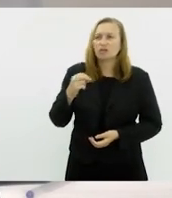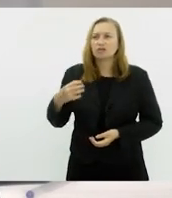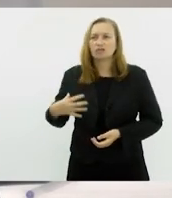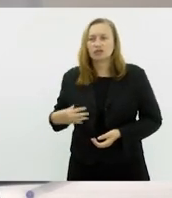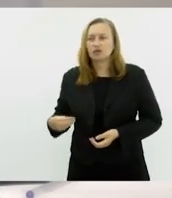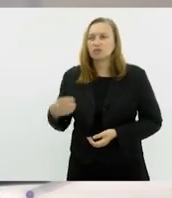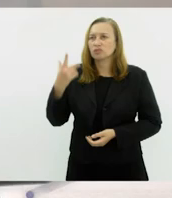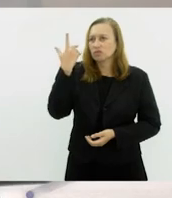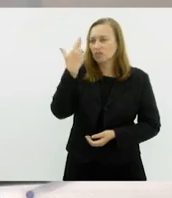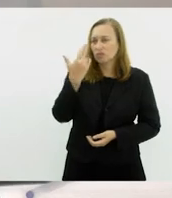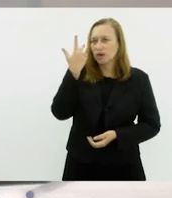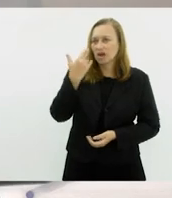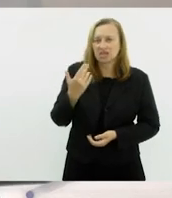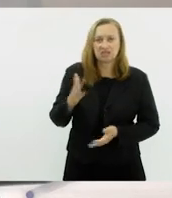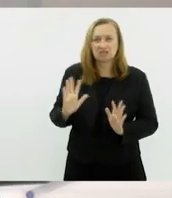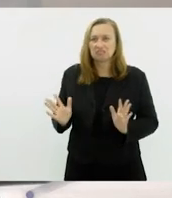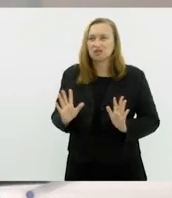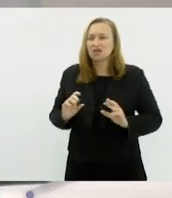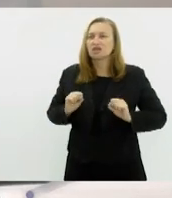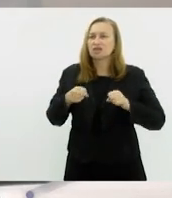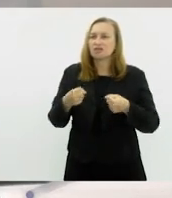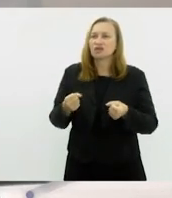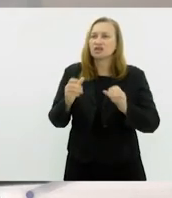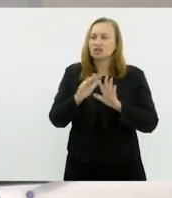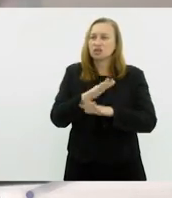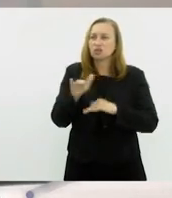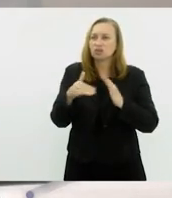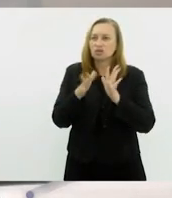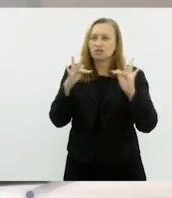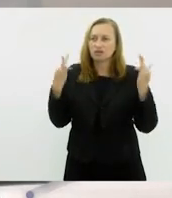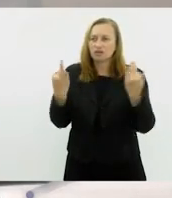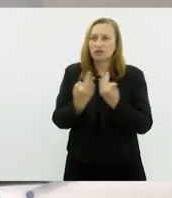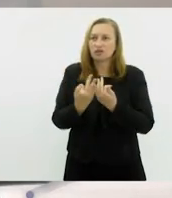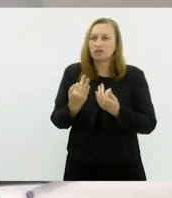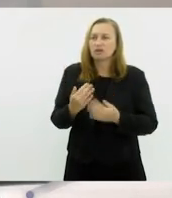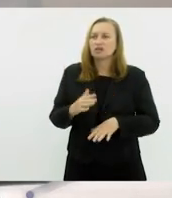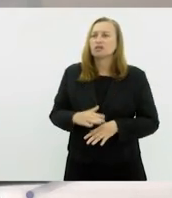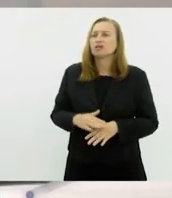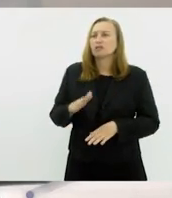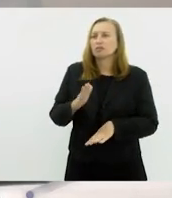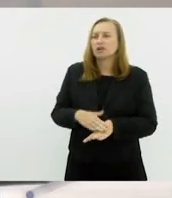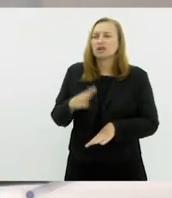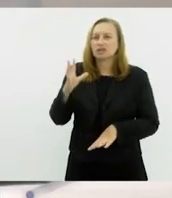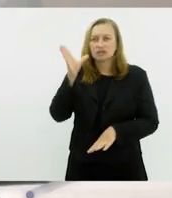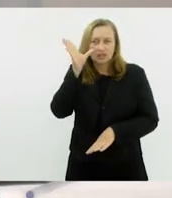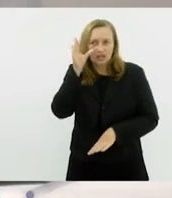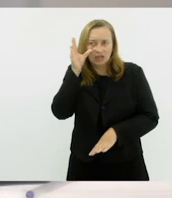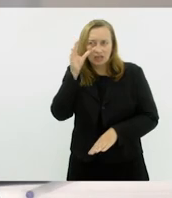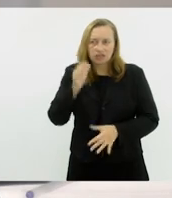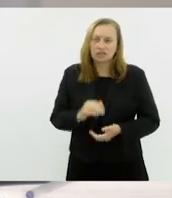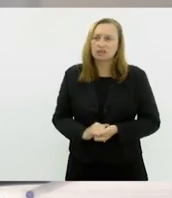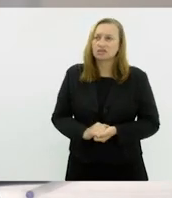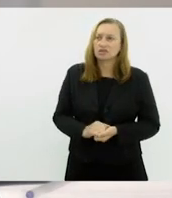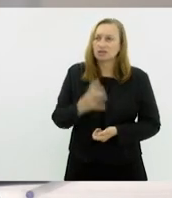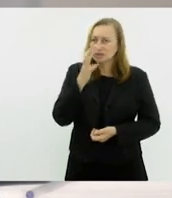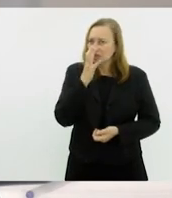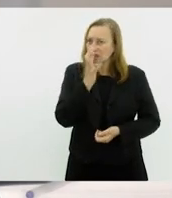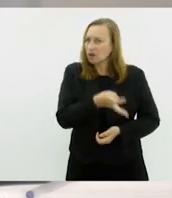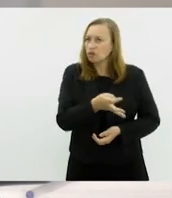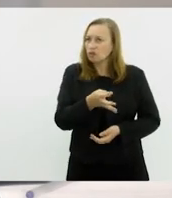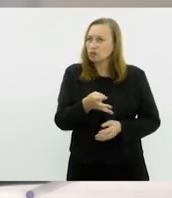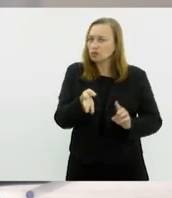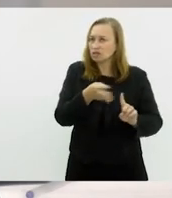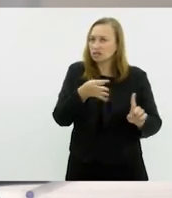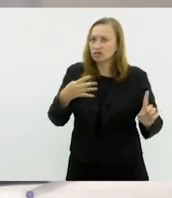todas as famílias isso foi muito interessante que o setor mais reacionário acusa os lgbts de